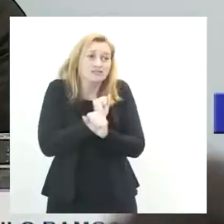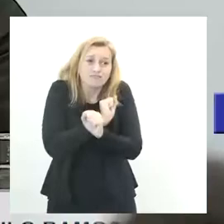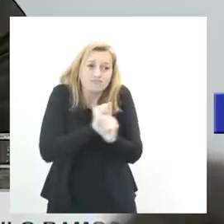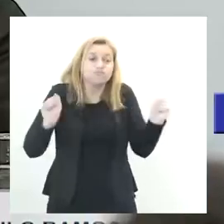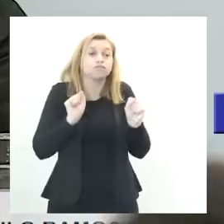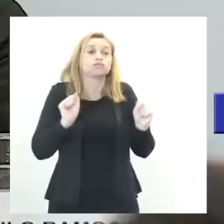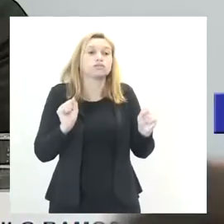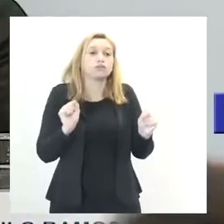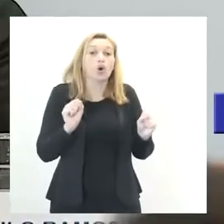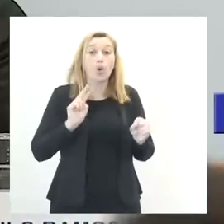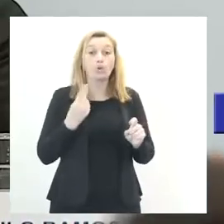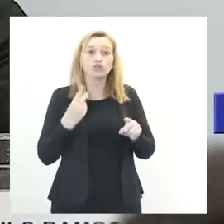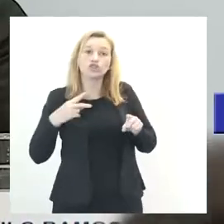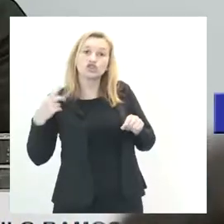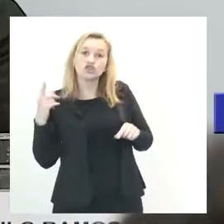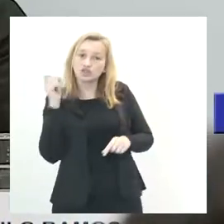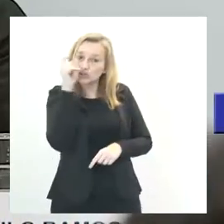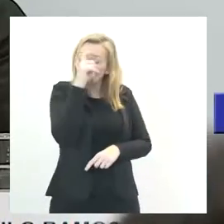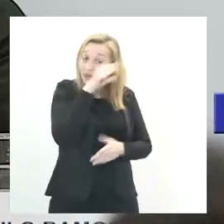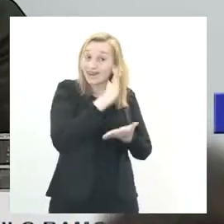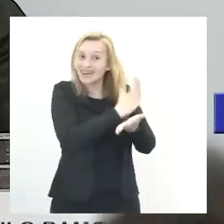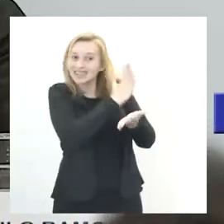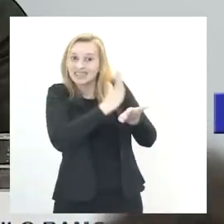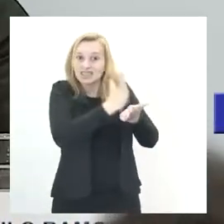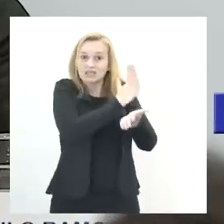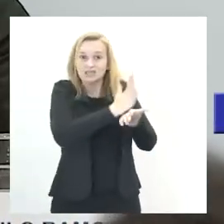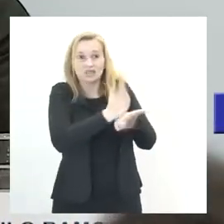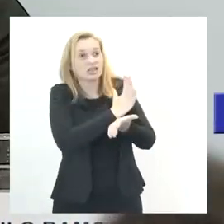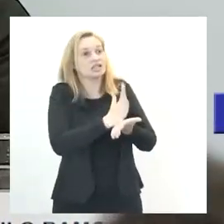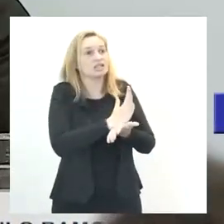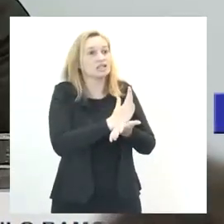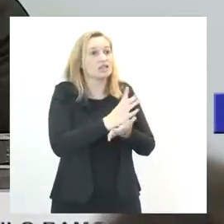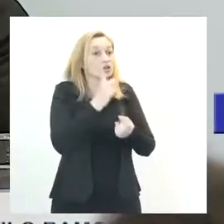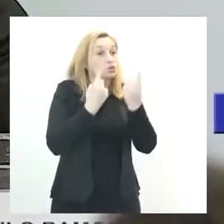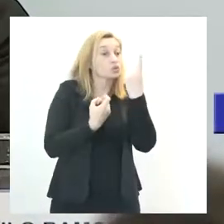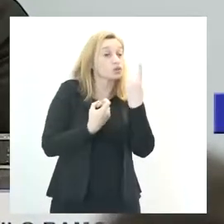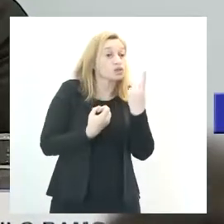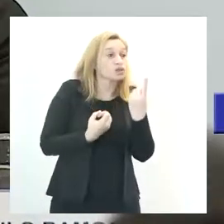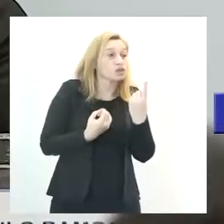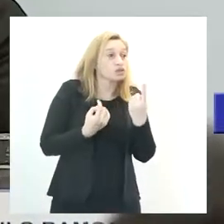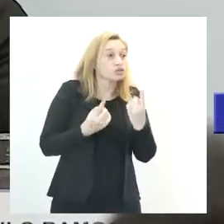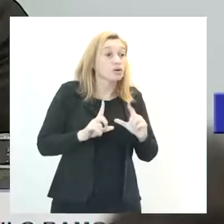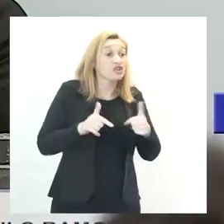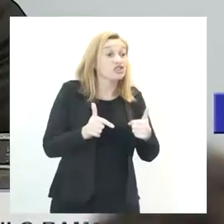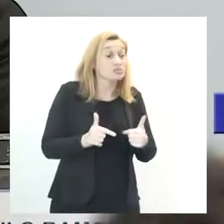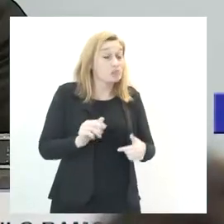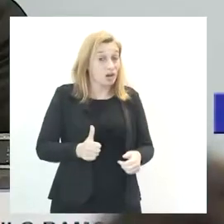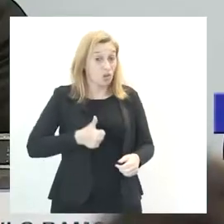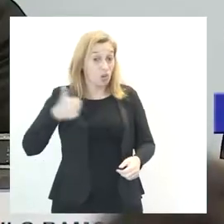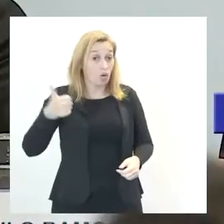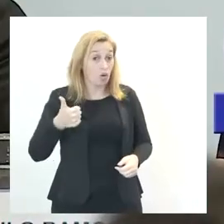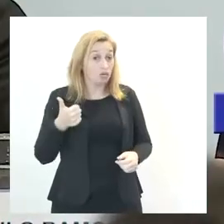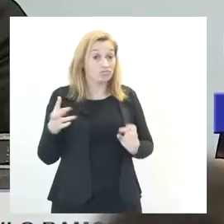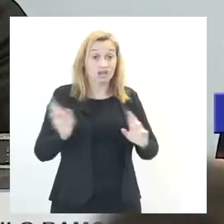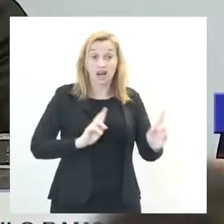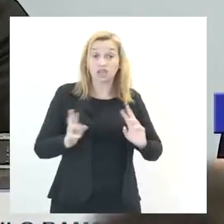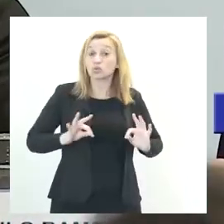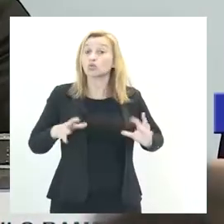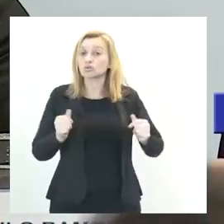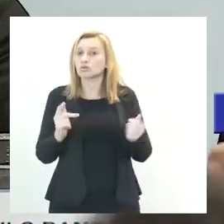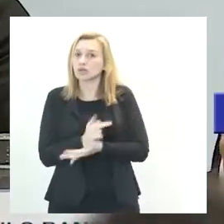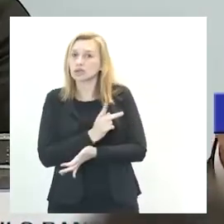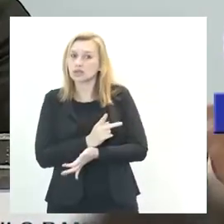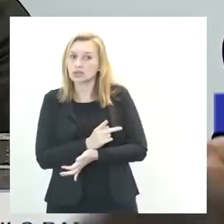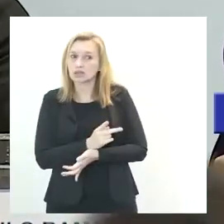ou dificuldade às vezes de uma expressão Mais contundente em relação ao que acontece